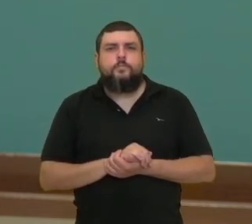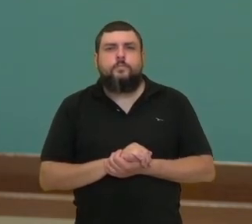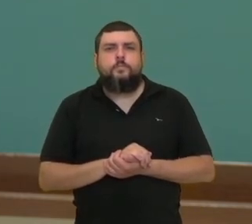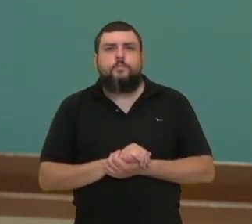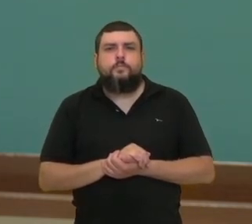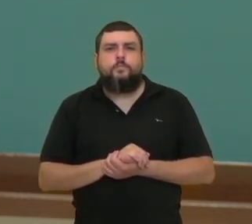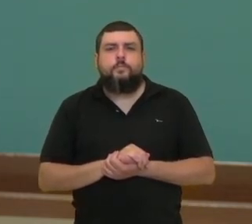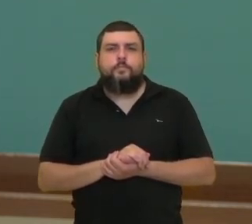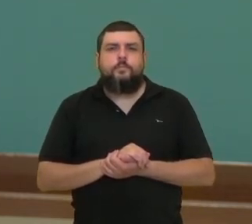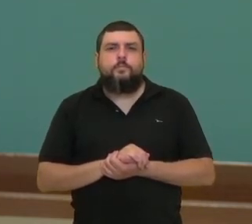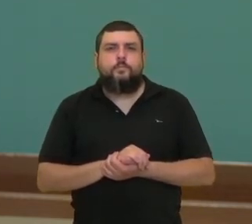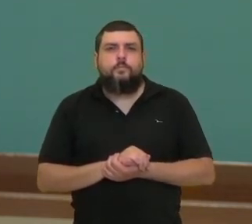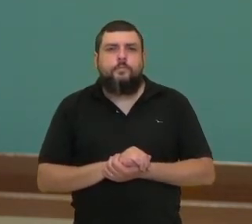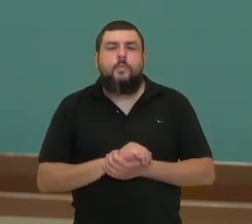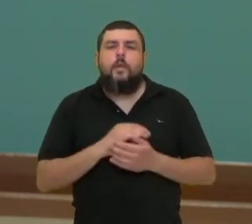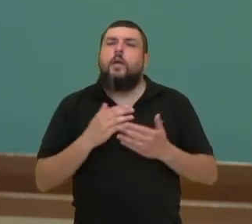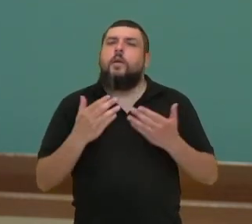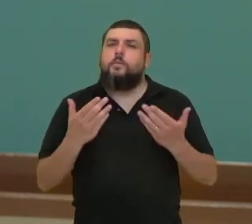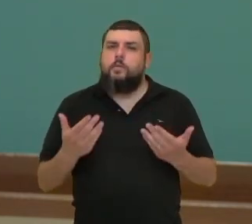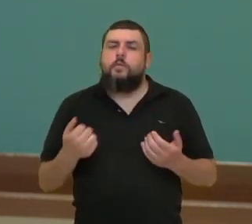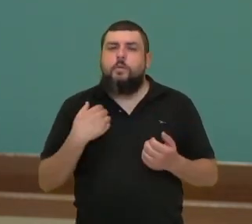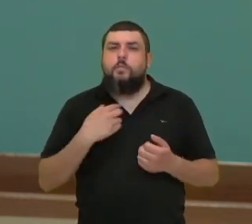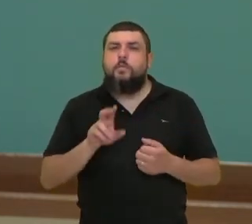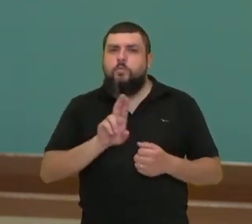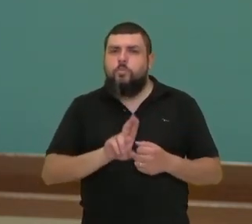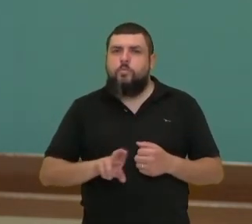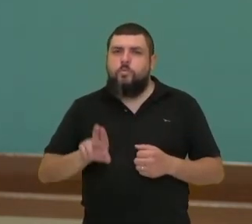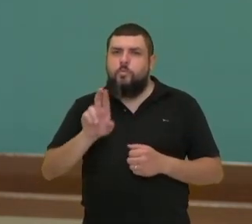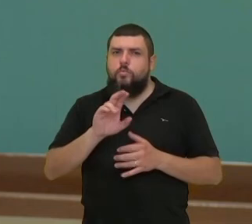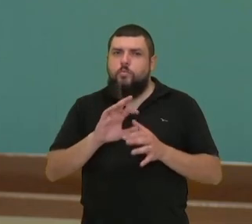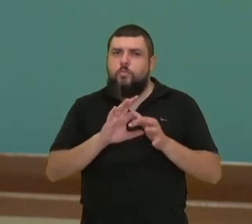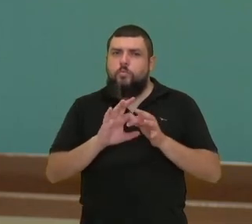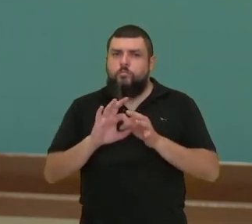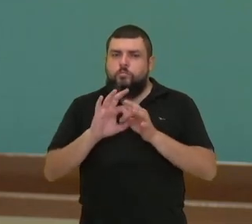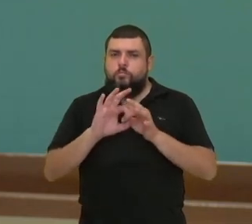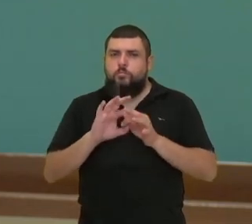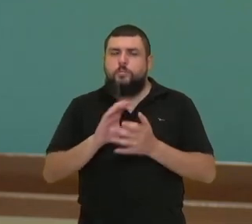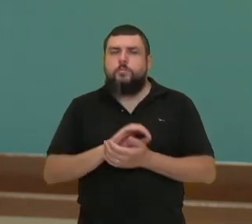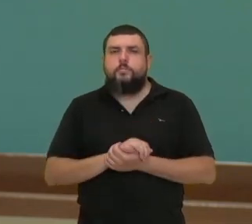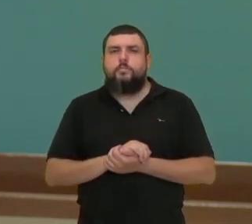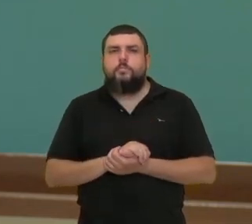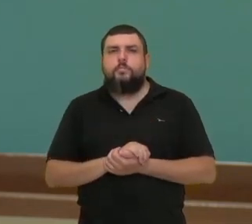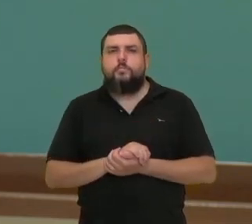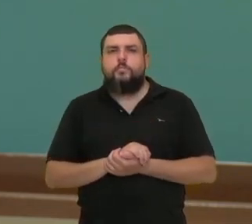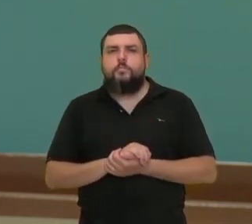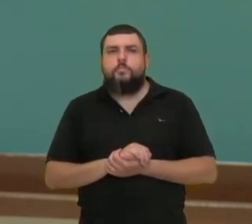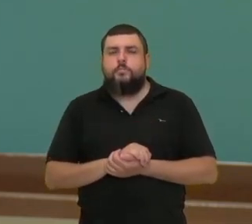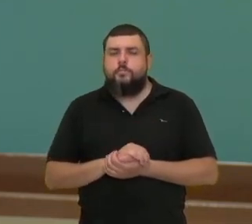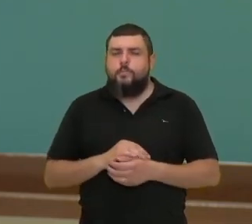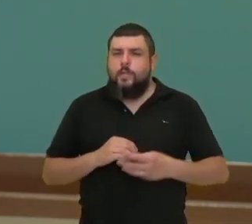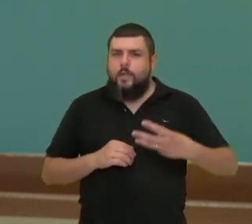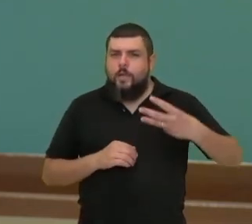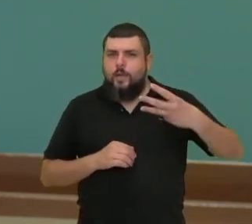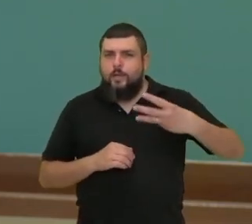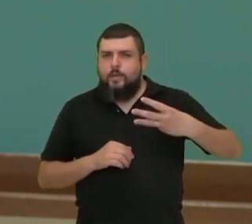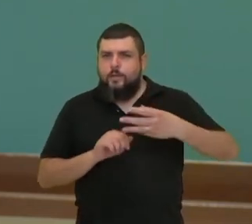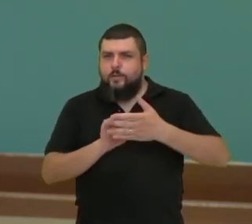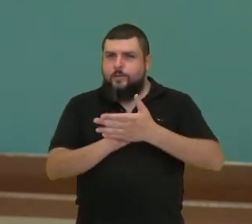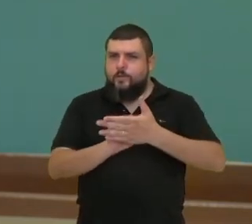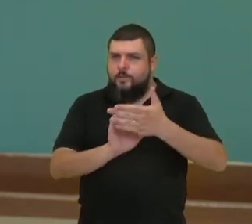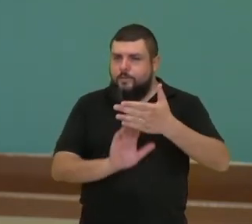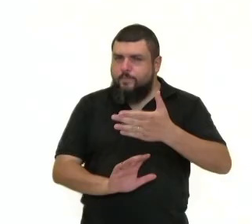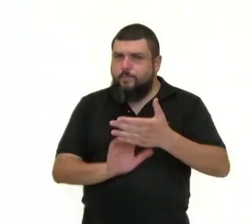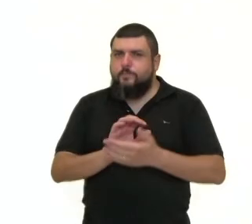e devo usar uma dessas conjunções. Vamos à terceira atividade, agora sim referente a esse conteúdo